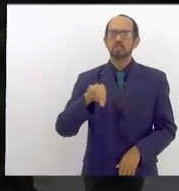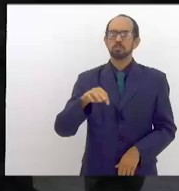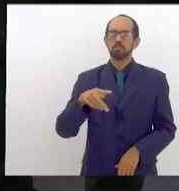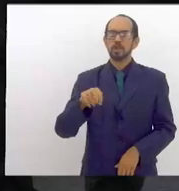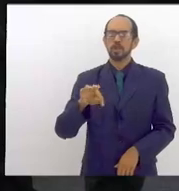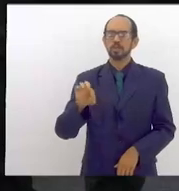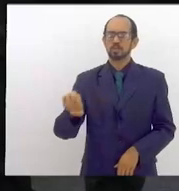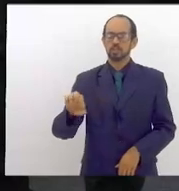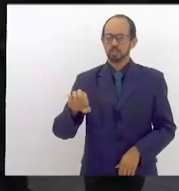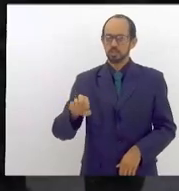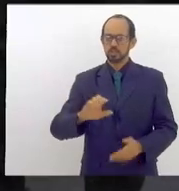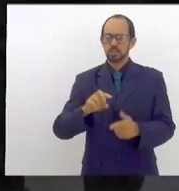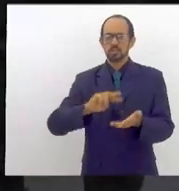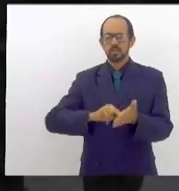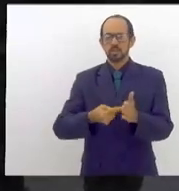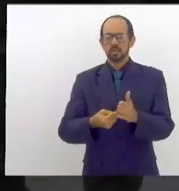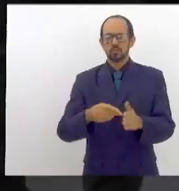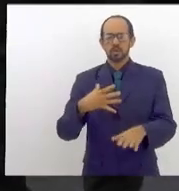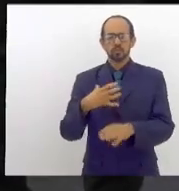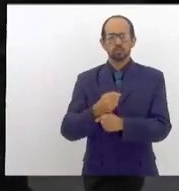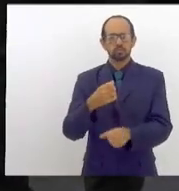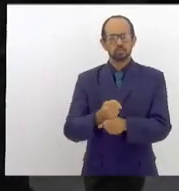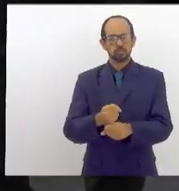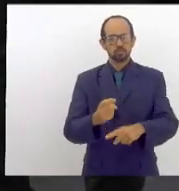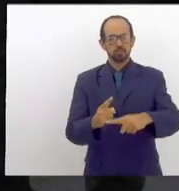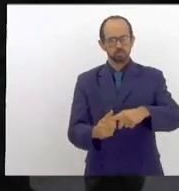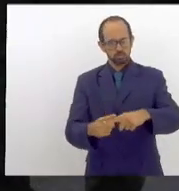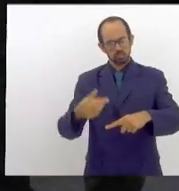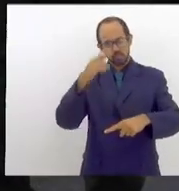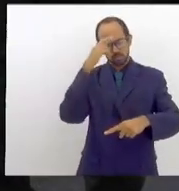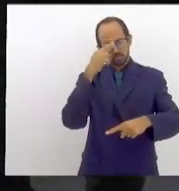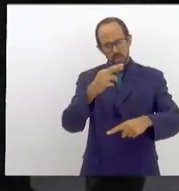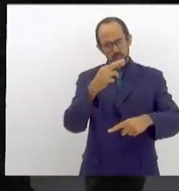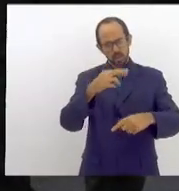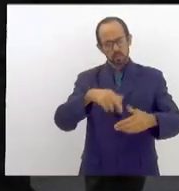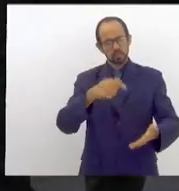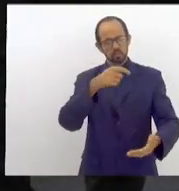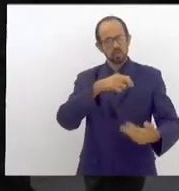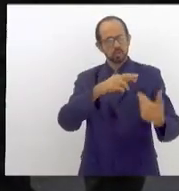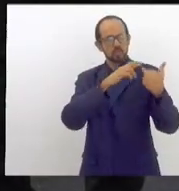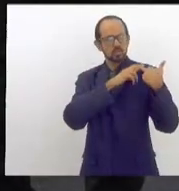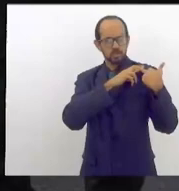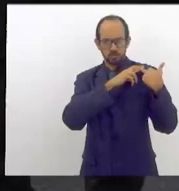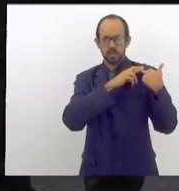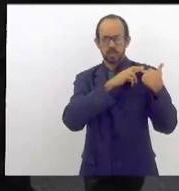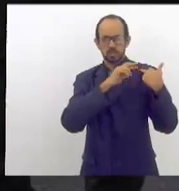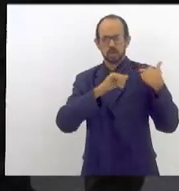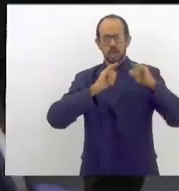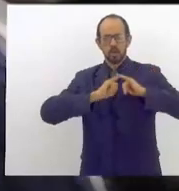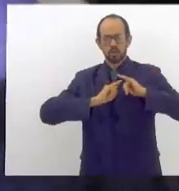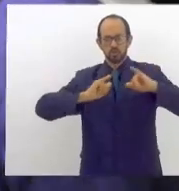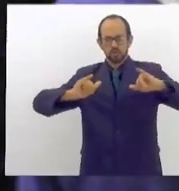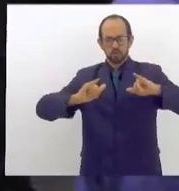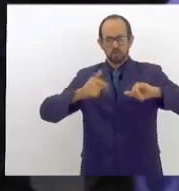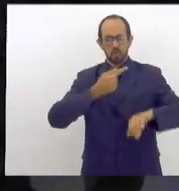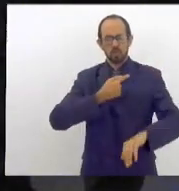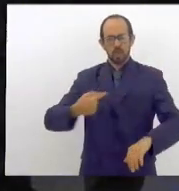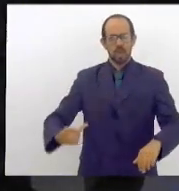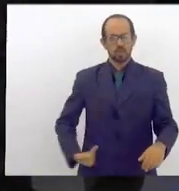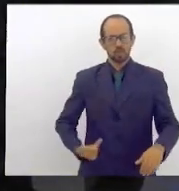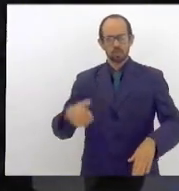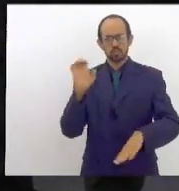implante cumprindo os seus compromissos em dia e anuncio o governador do